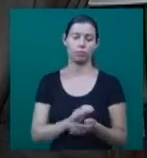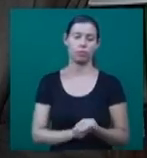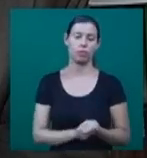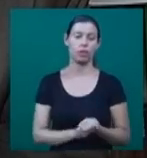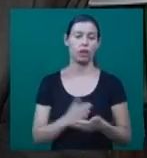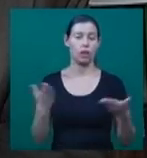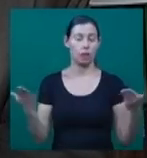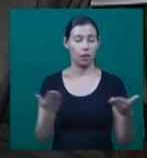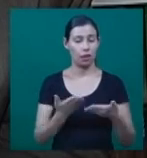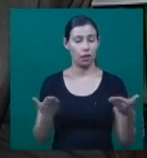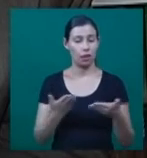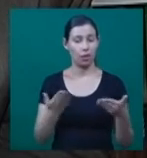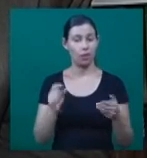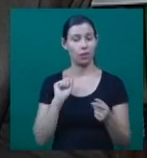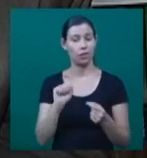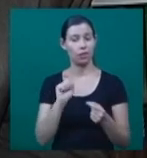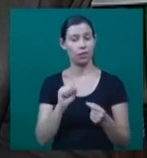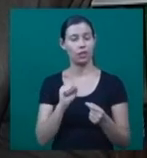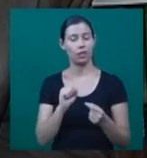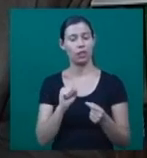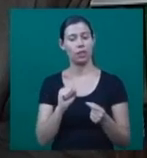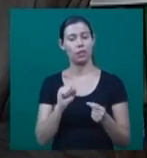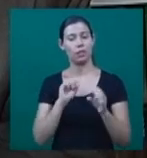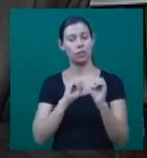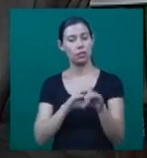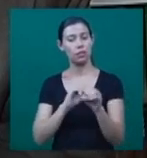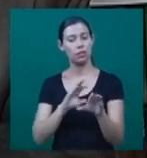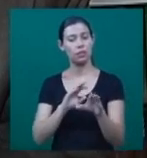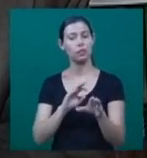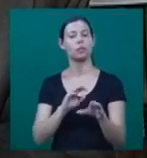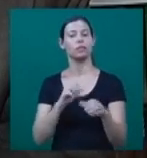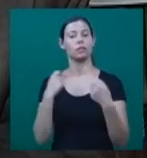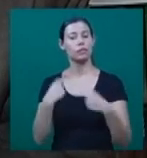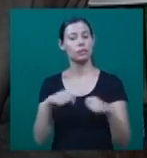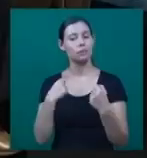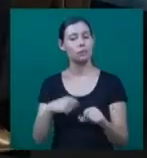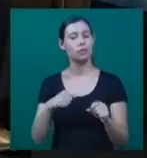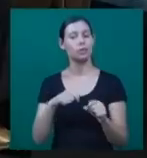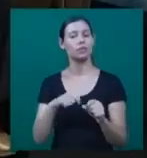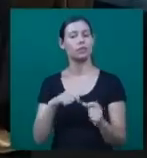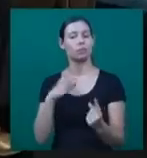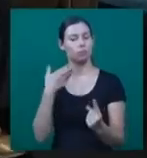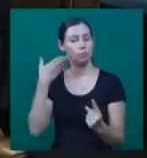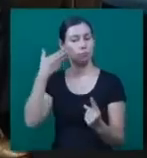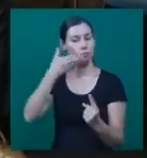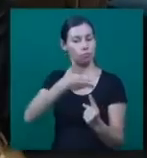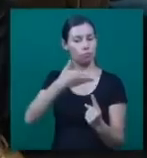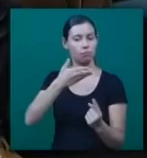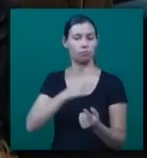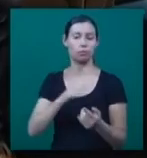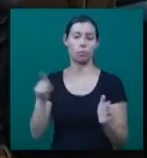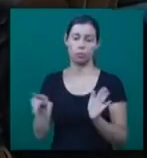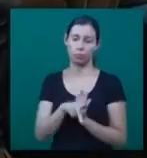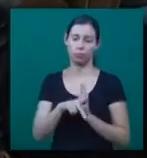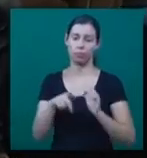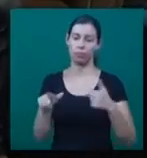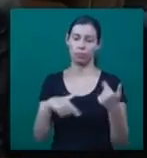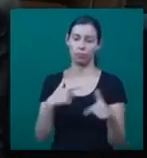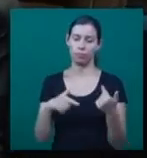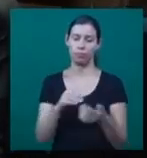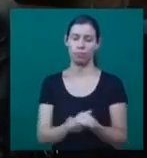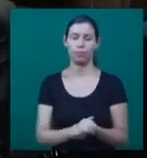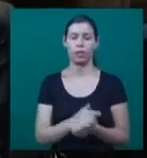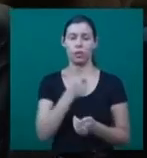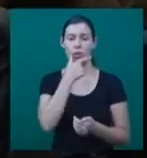para frente, para criar profissionais prontos para o mercado de trabalho. Vinícius se formou na Universidade Federal